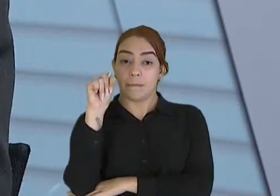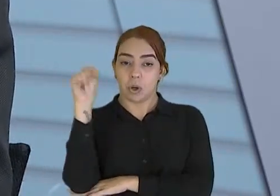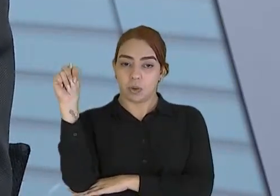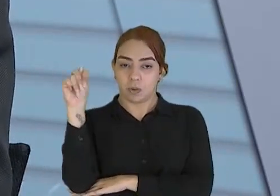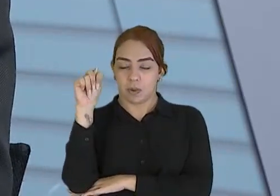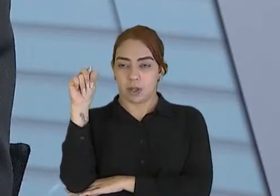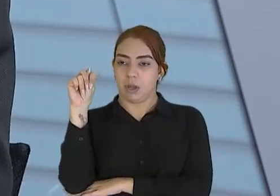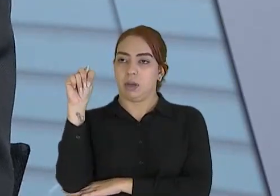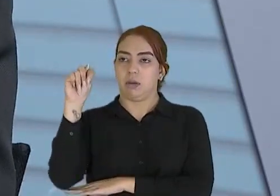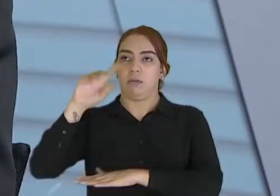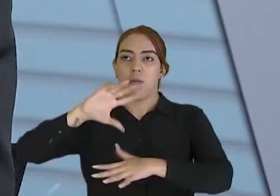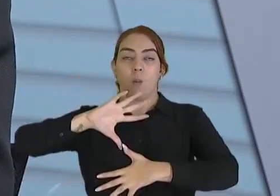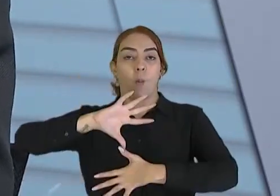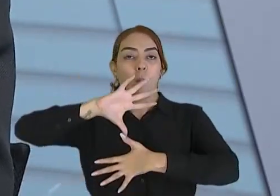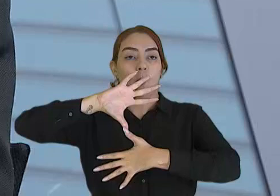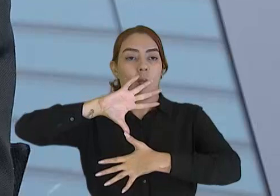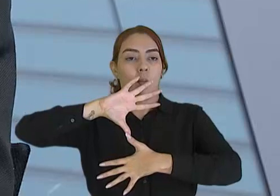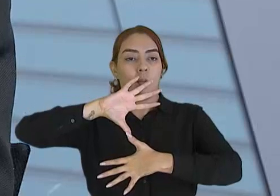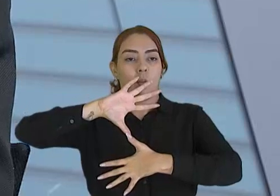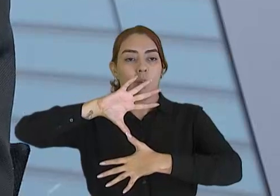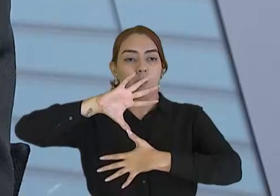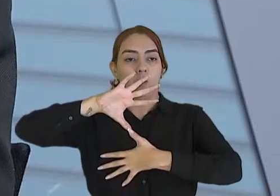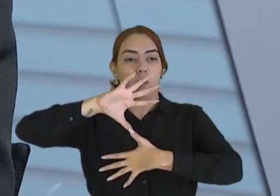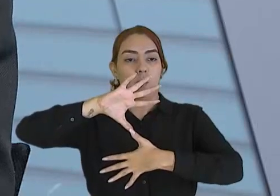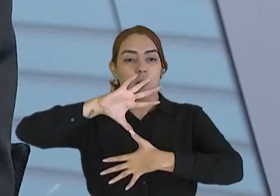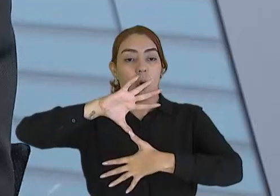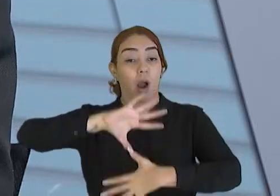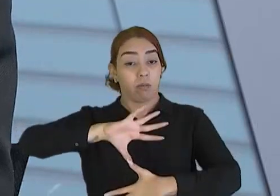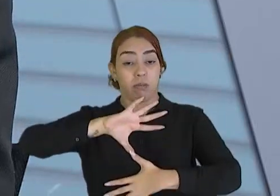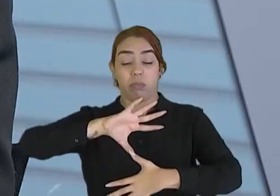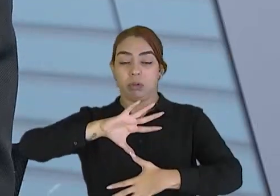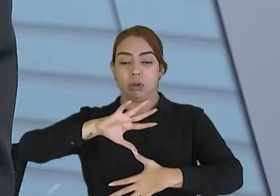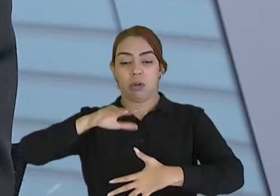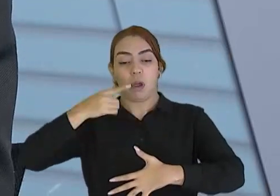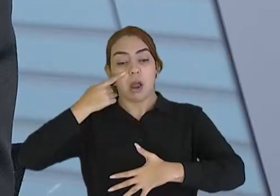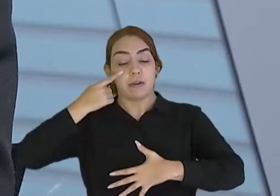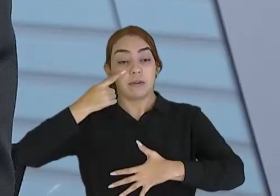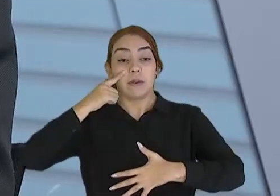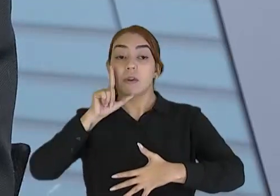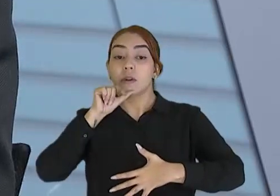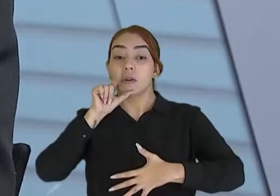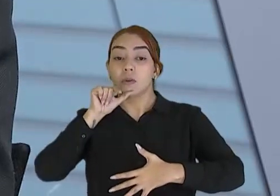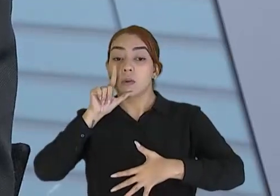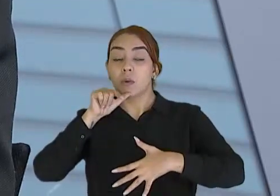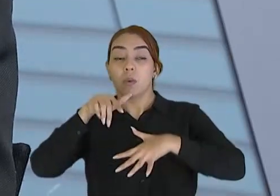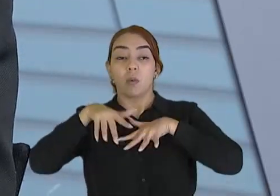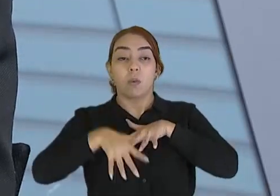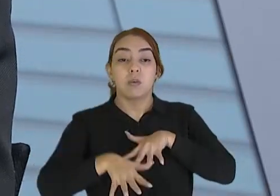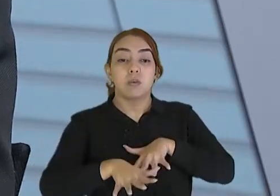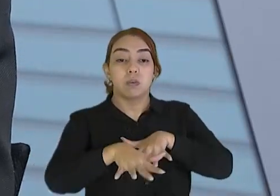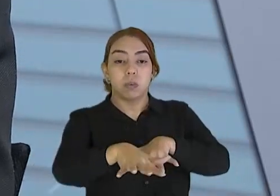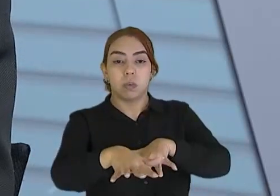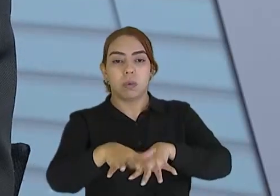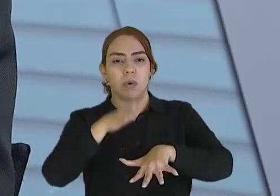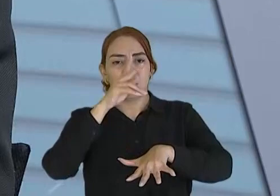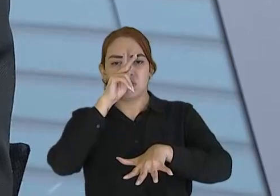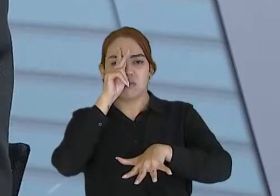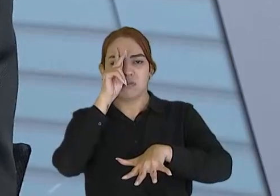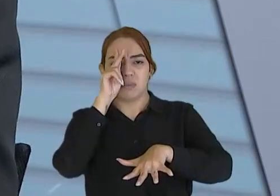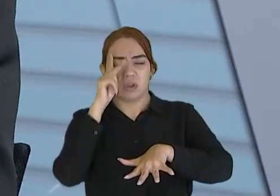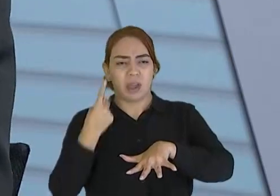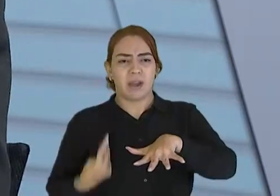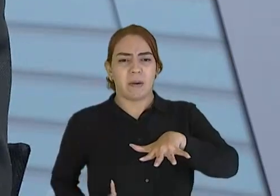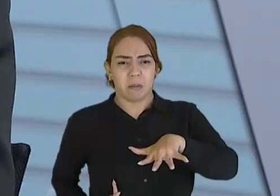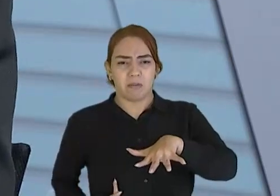anos atrás, a água do Guaíba ela tomou uma parte que não existia, foi um aterro que se fez